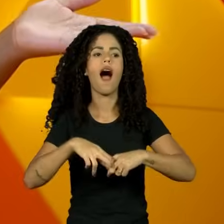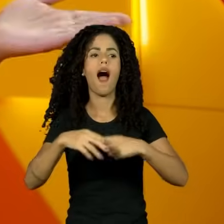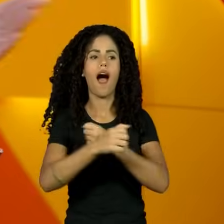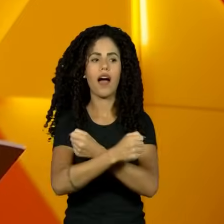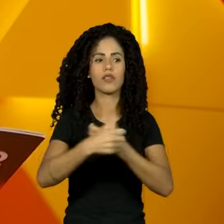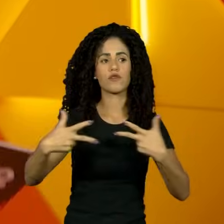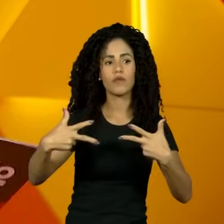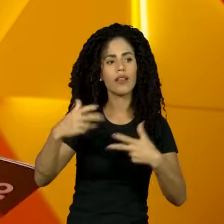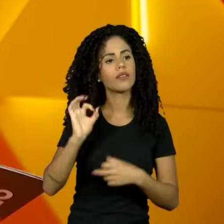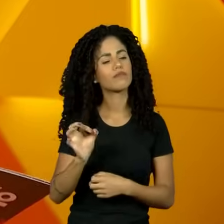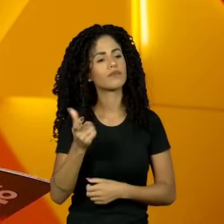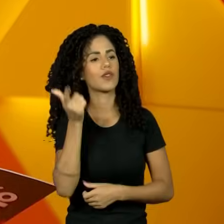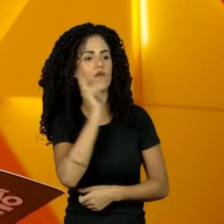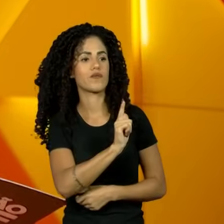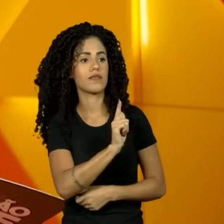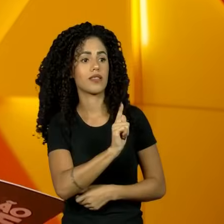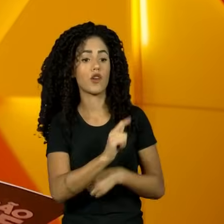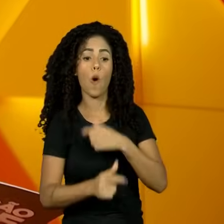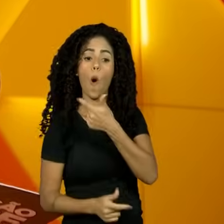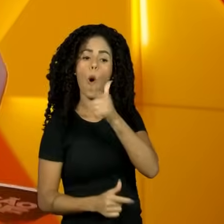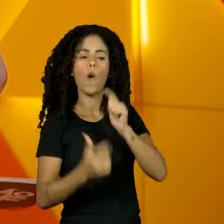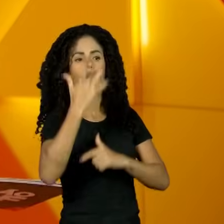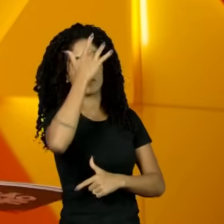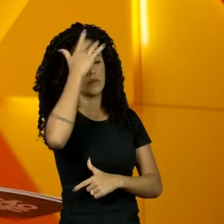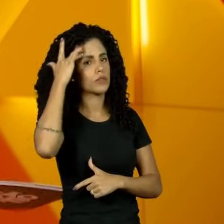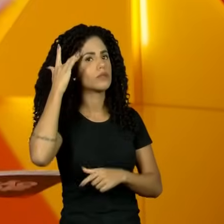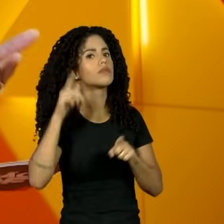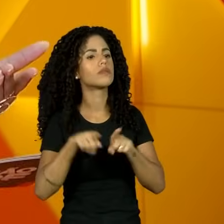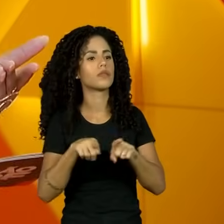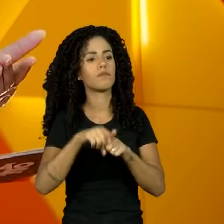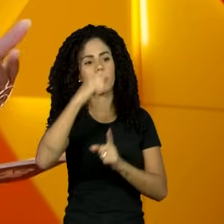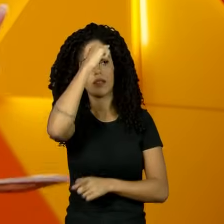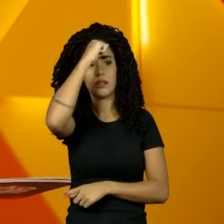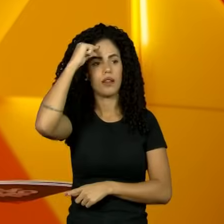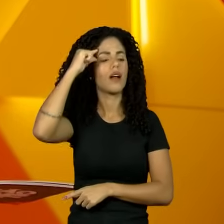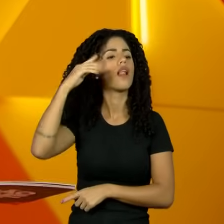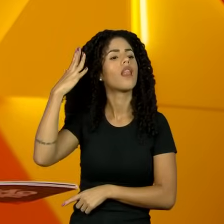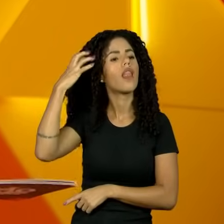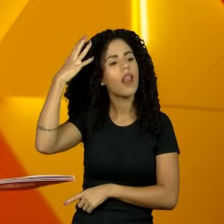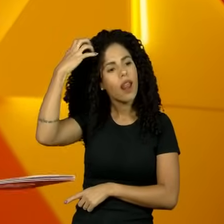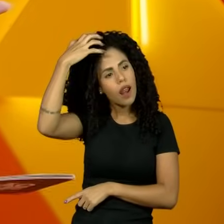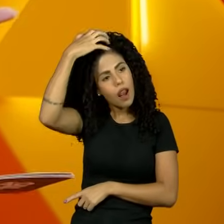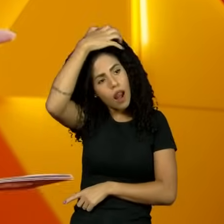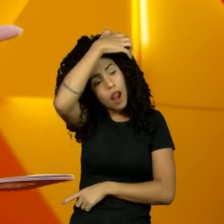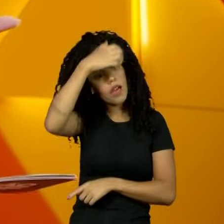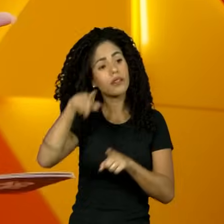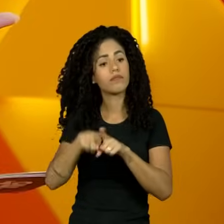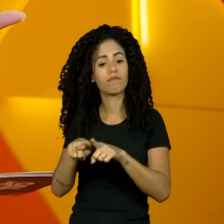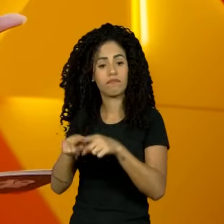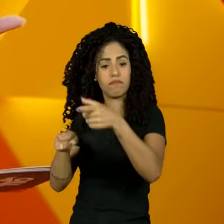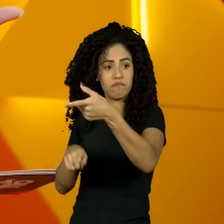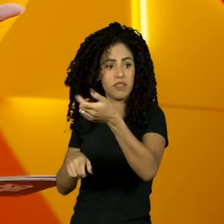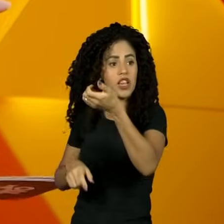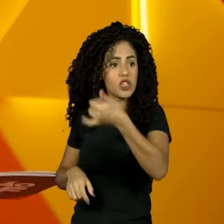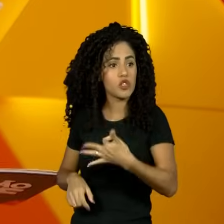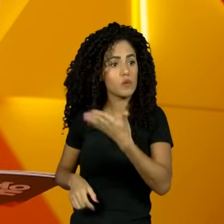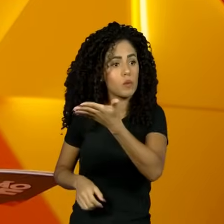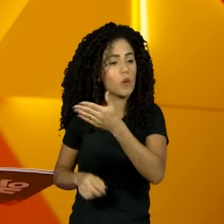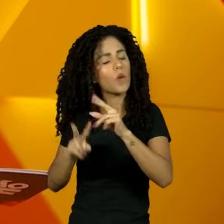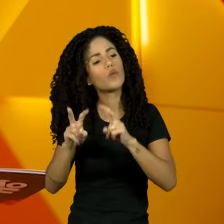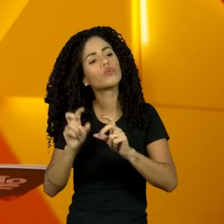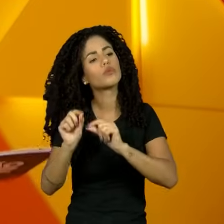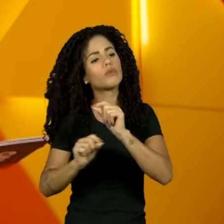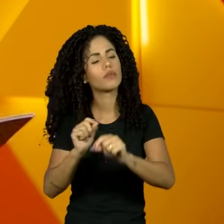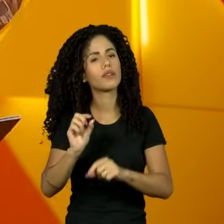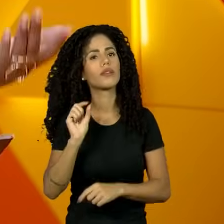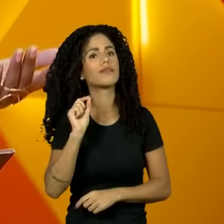né? Sim. Racionais. E outra pessoa que também salvou foi Lélia Gonzalez, e que o Matheus fala ali durante a reportagem, né,